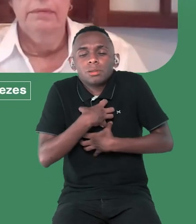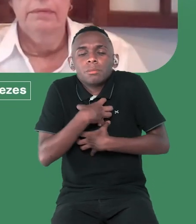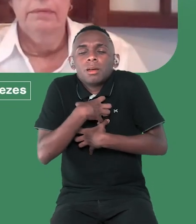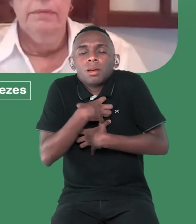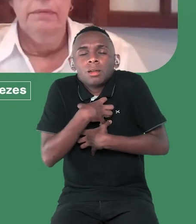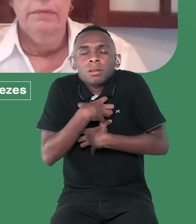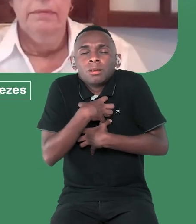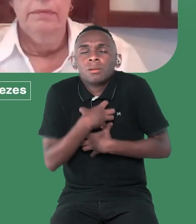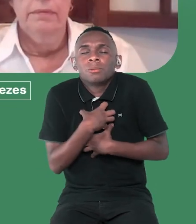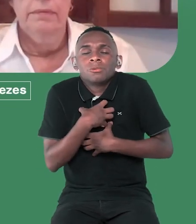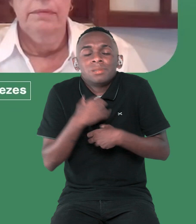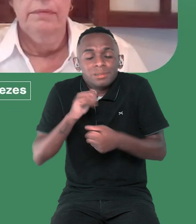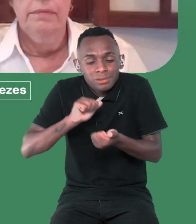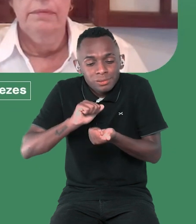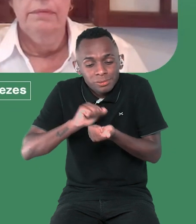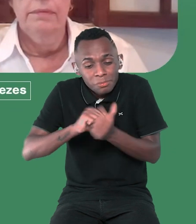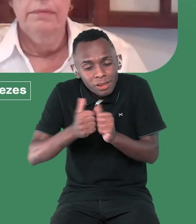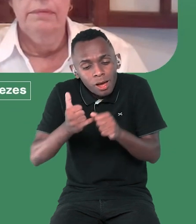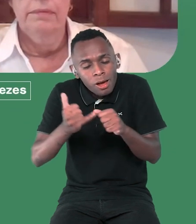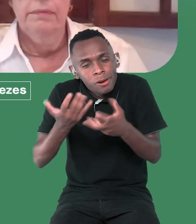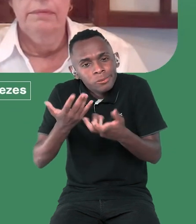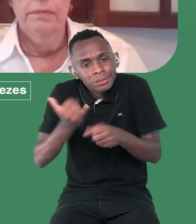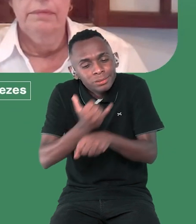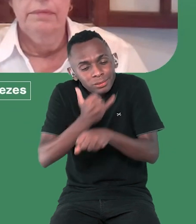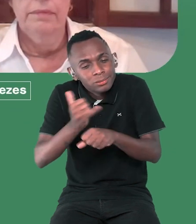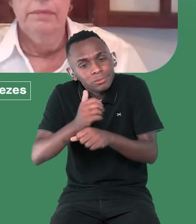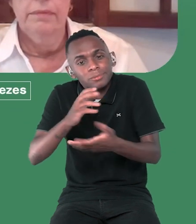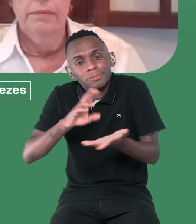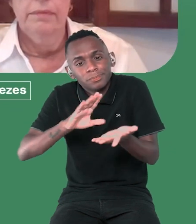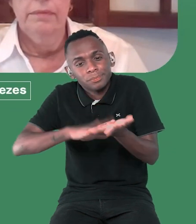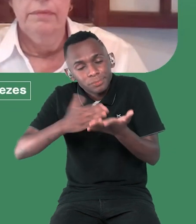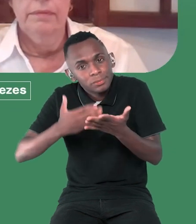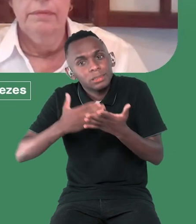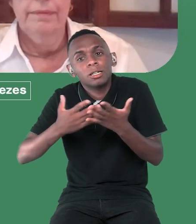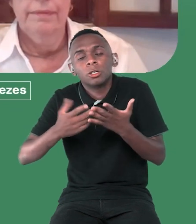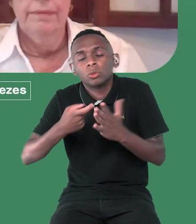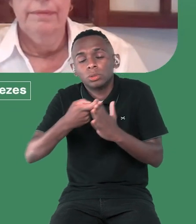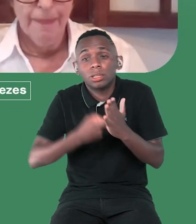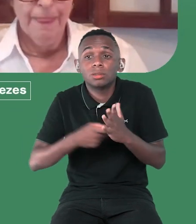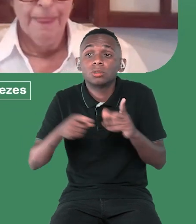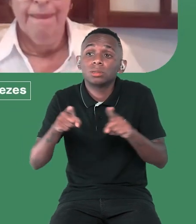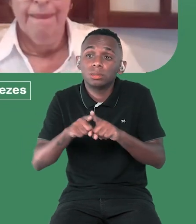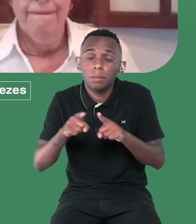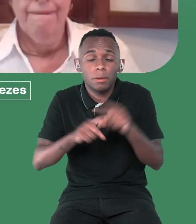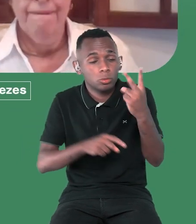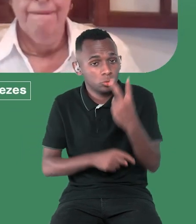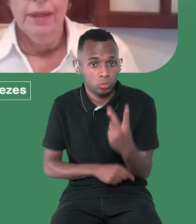né? Difundir os valores burgueses que naquela época estavam ascendendo.